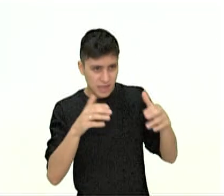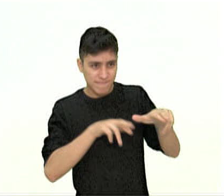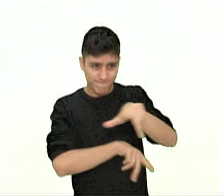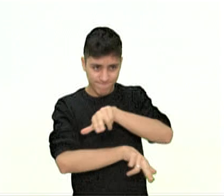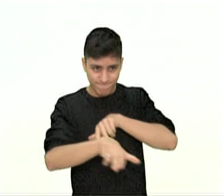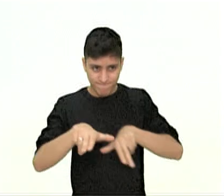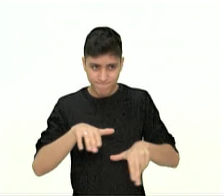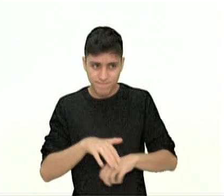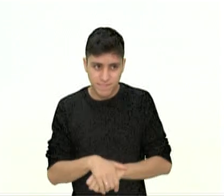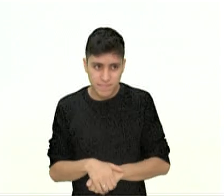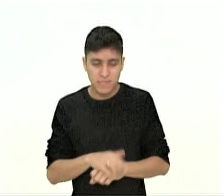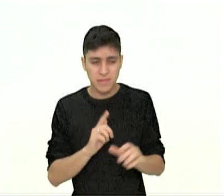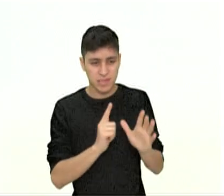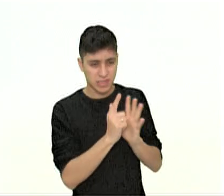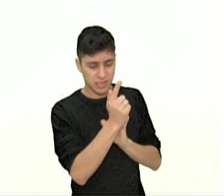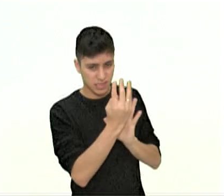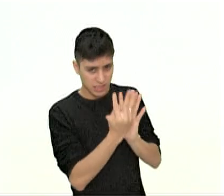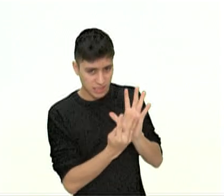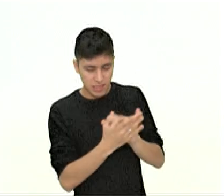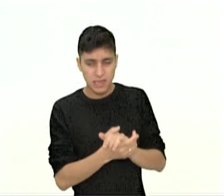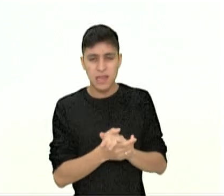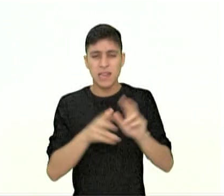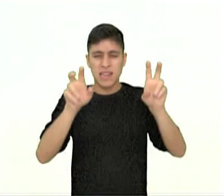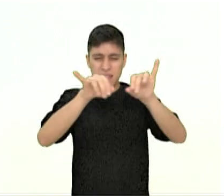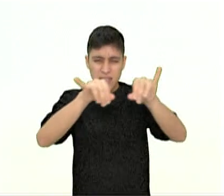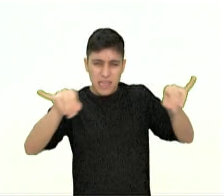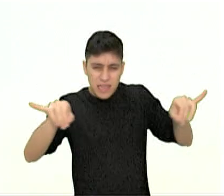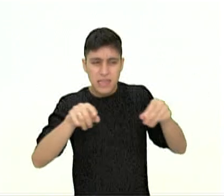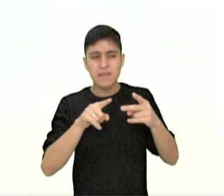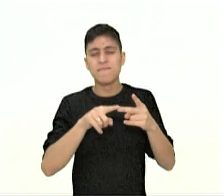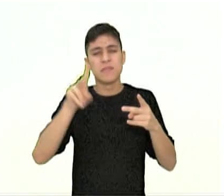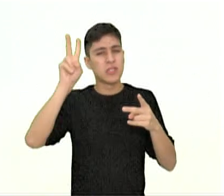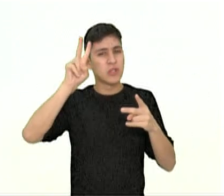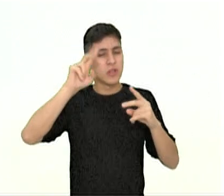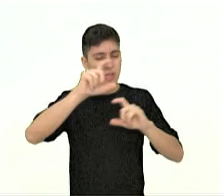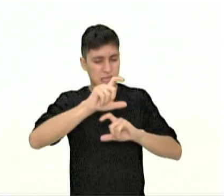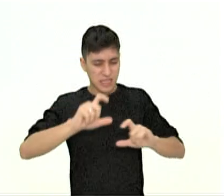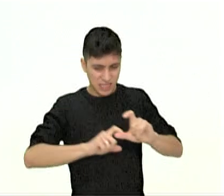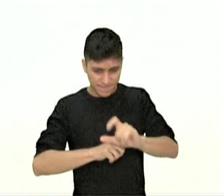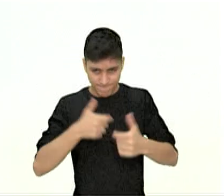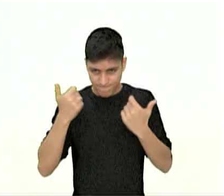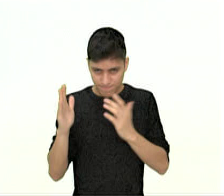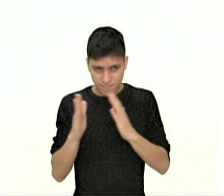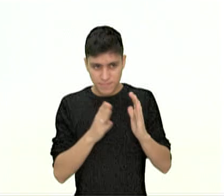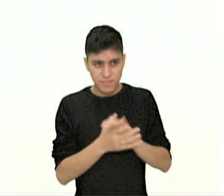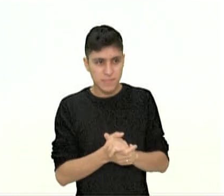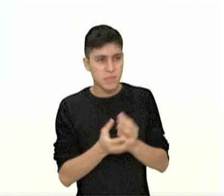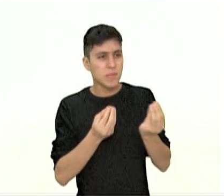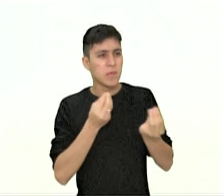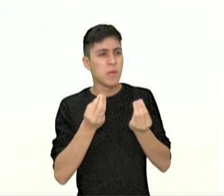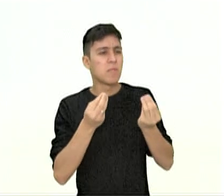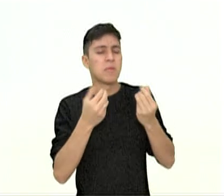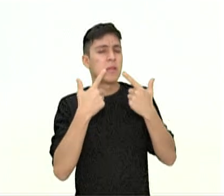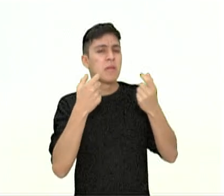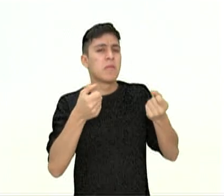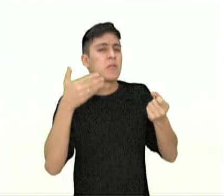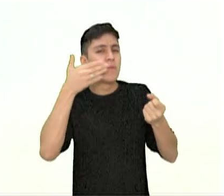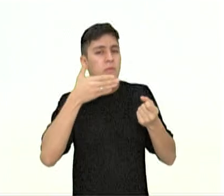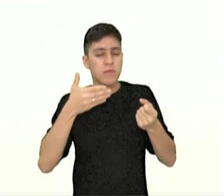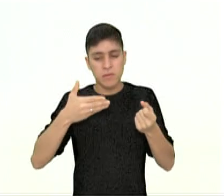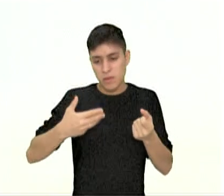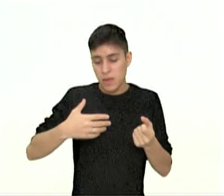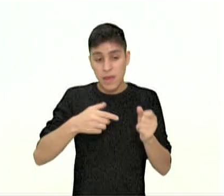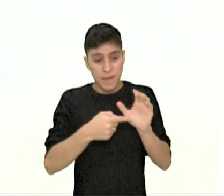Diversidad, Gêneros Textuais, Campanha Publicitária e História em Quadrinhos, Linguístico e Discursivo, Ações do Presente